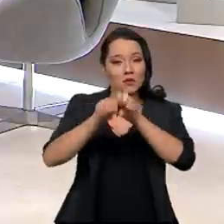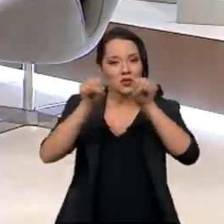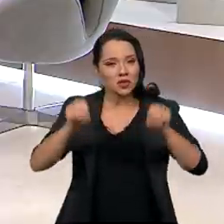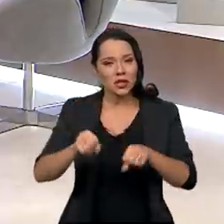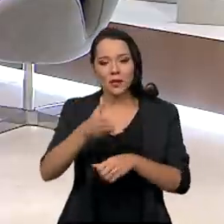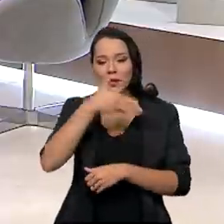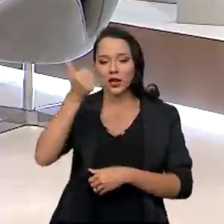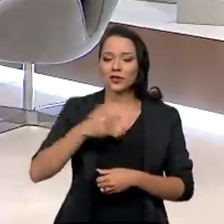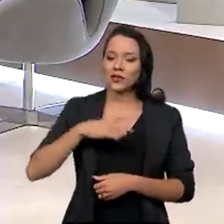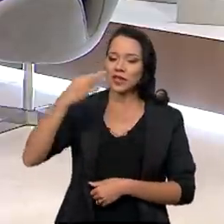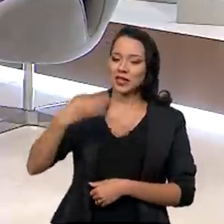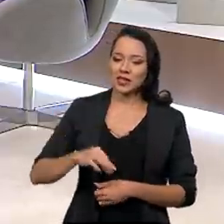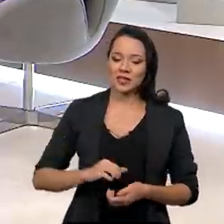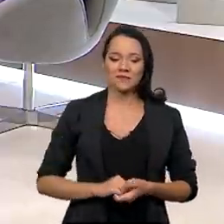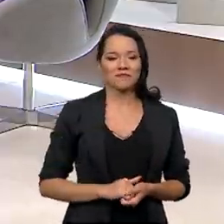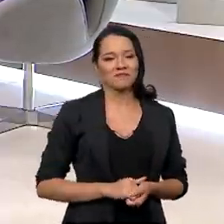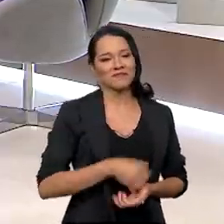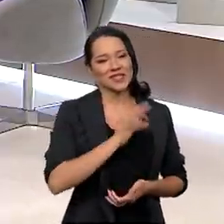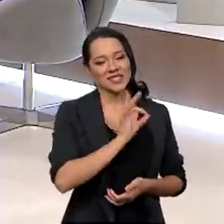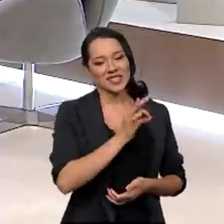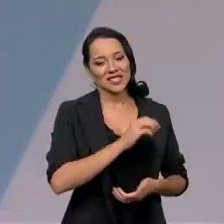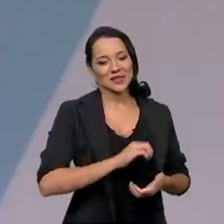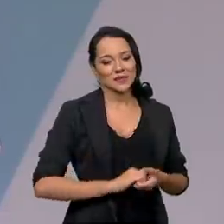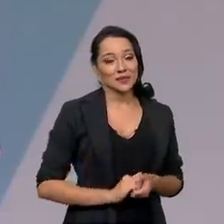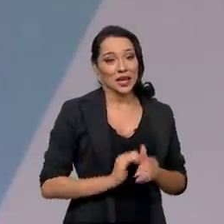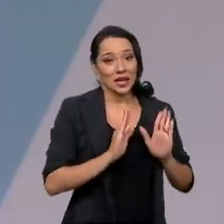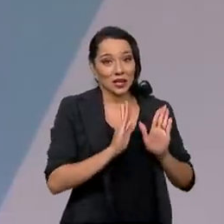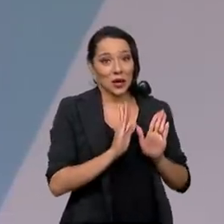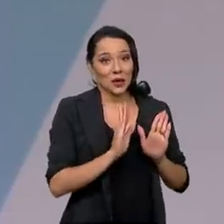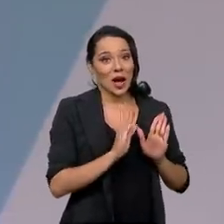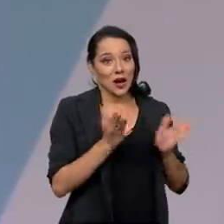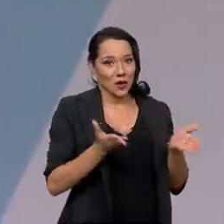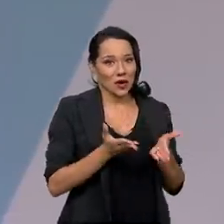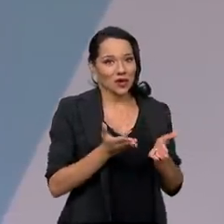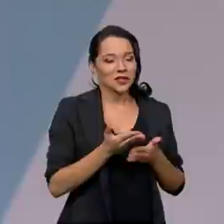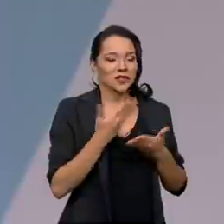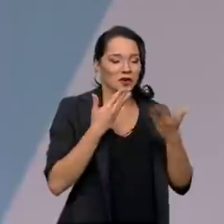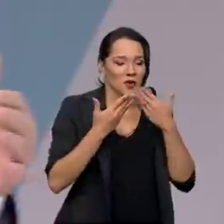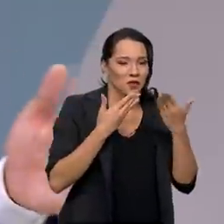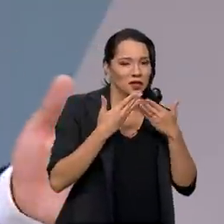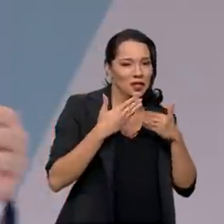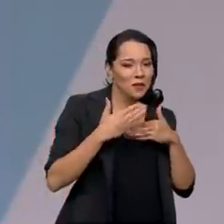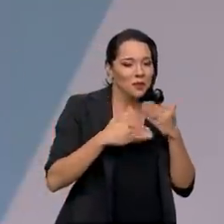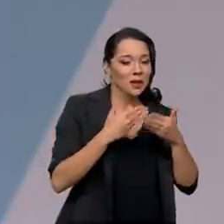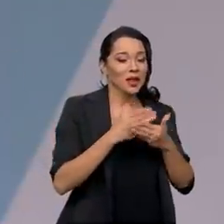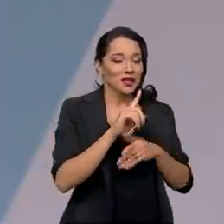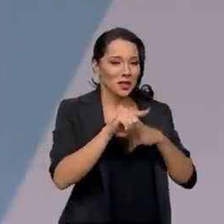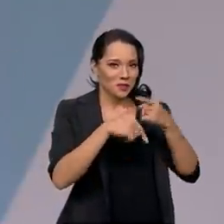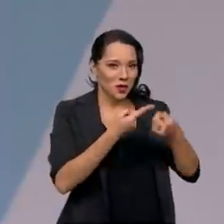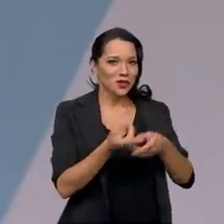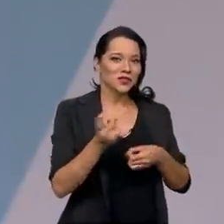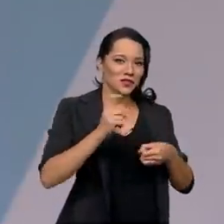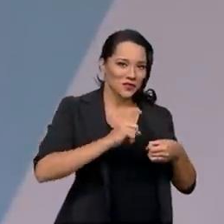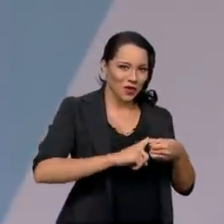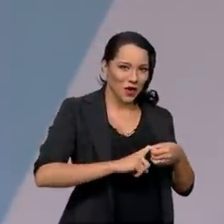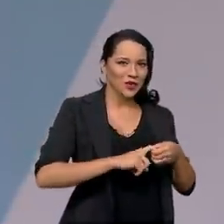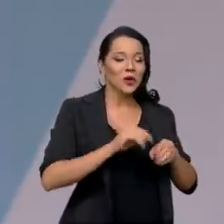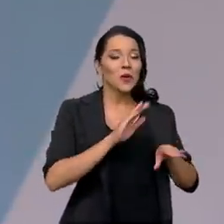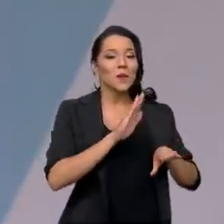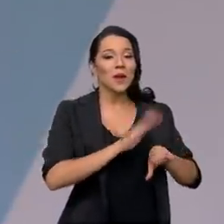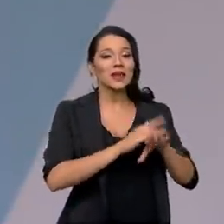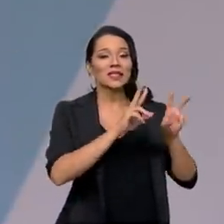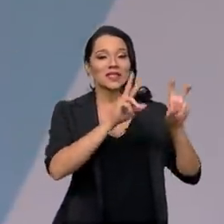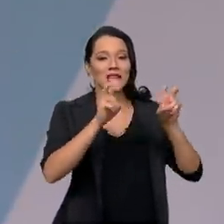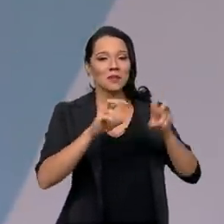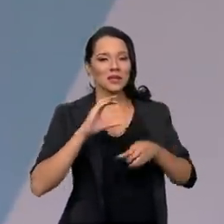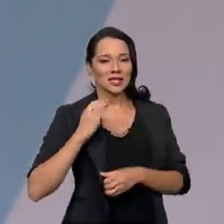melhor, tenho certeza. Perfeito, presidente. Então, a gente vai interromper agora nossa conversa um pouquinho, mas daqui a pouco a gente volta com os outros temas